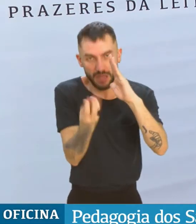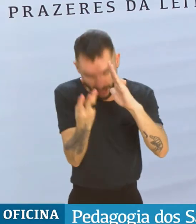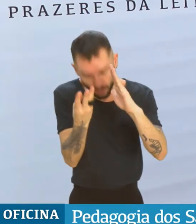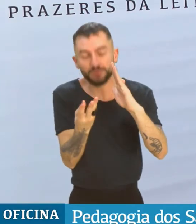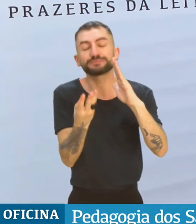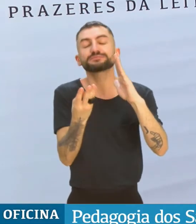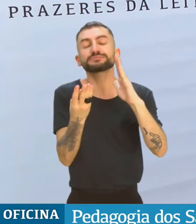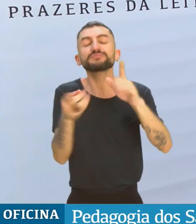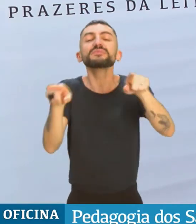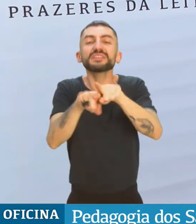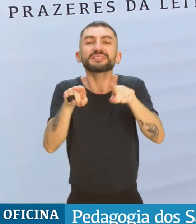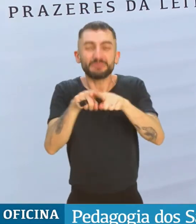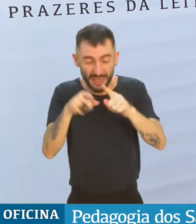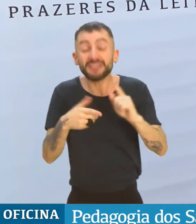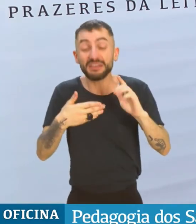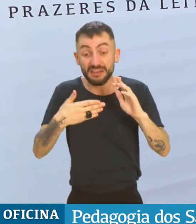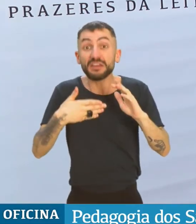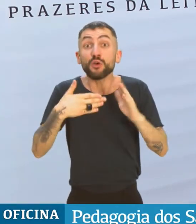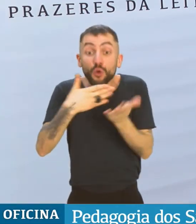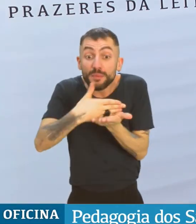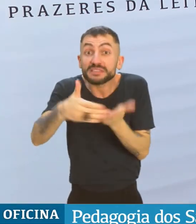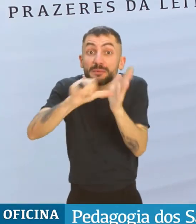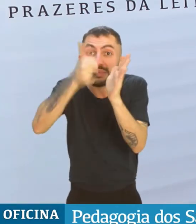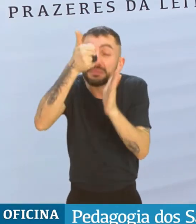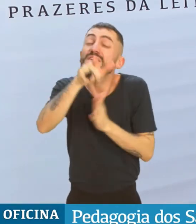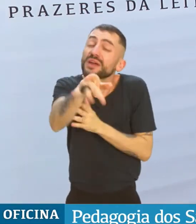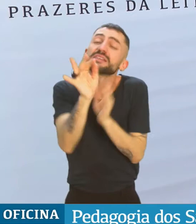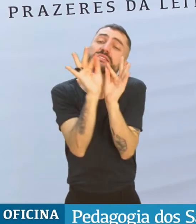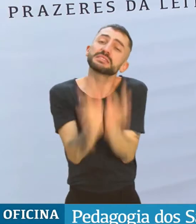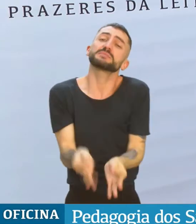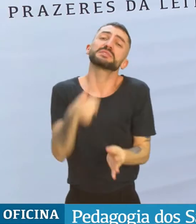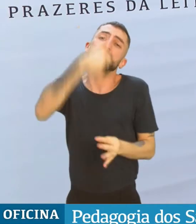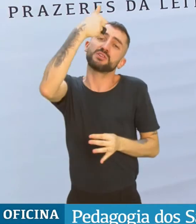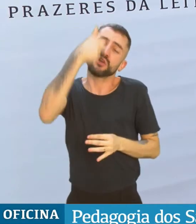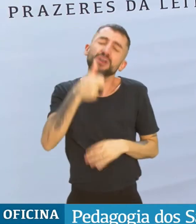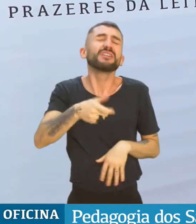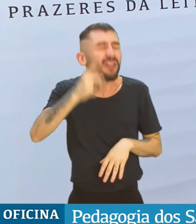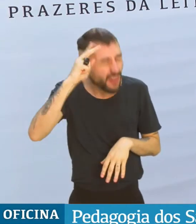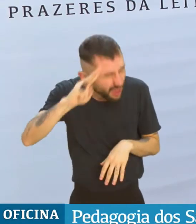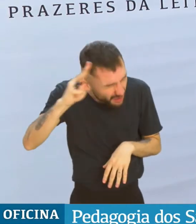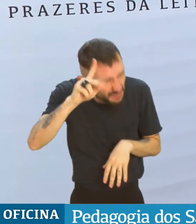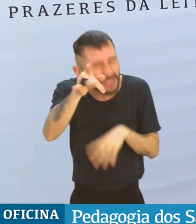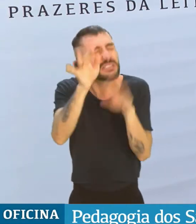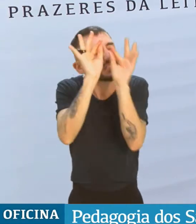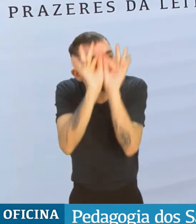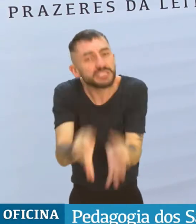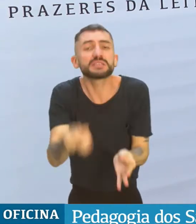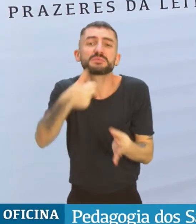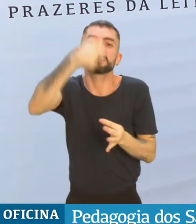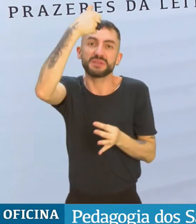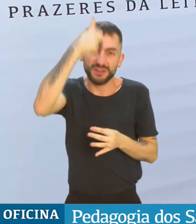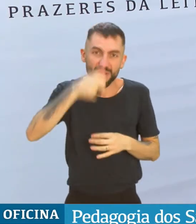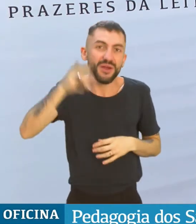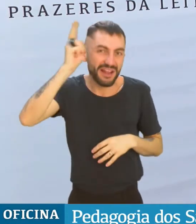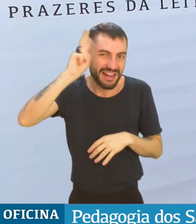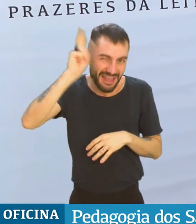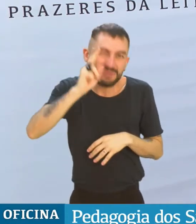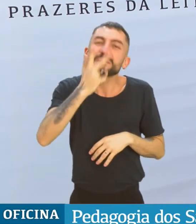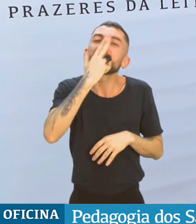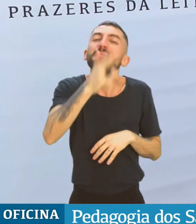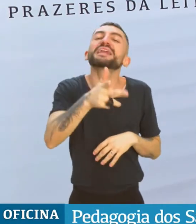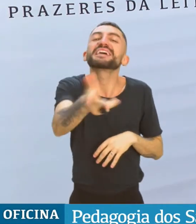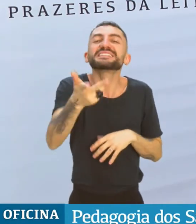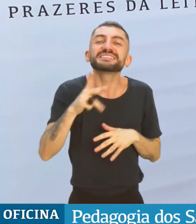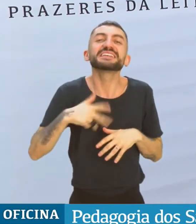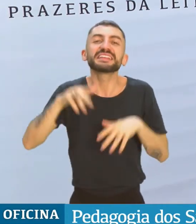nesses primeiros passos, você começar pequeno. Pensa pensa como aquela bolinha de neve de